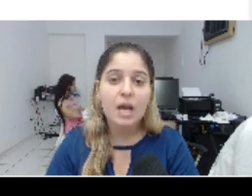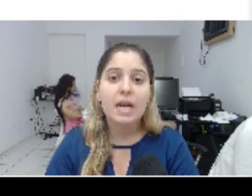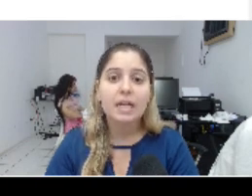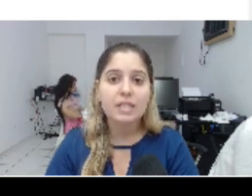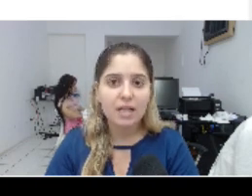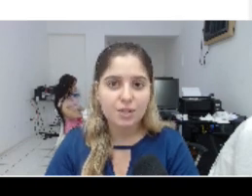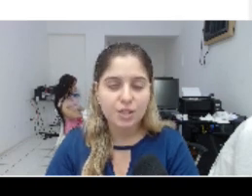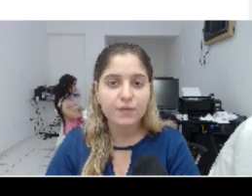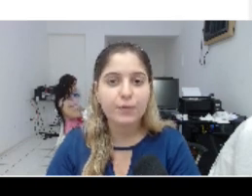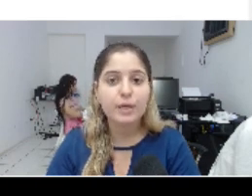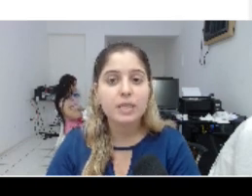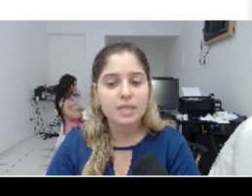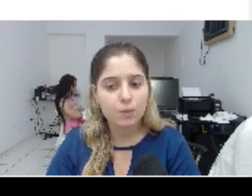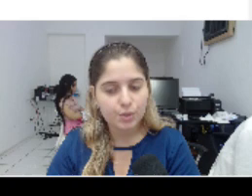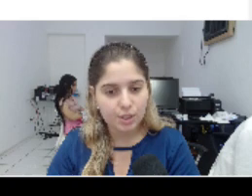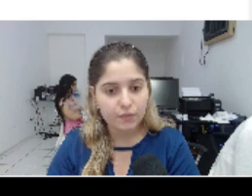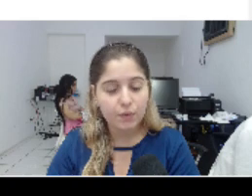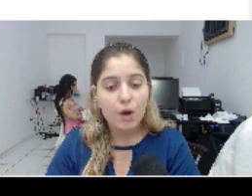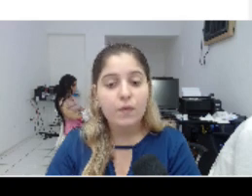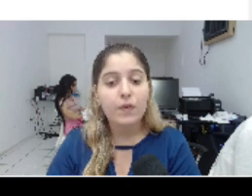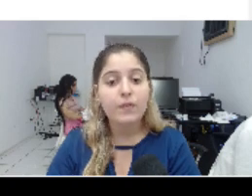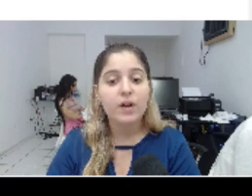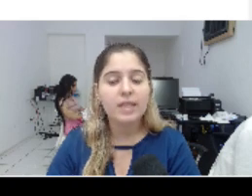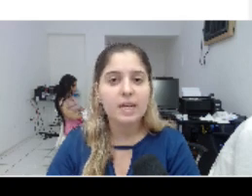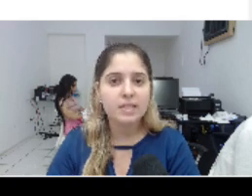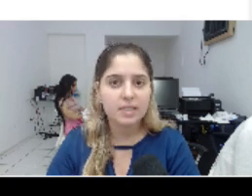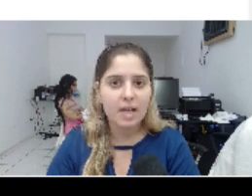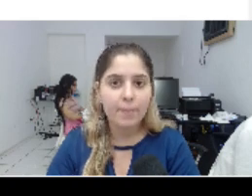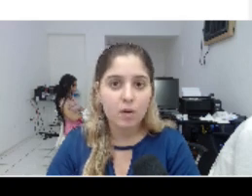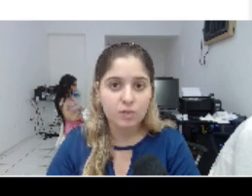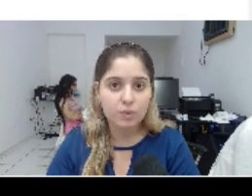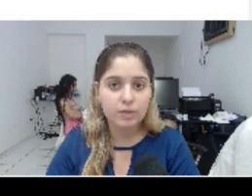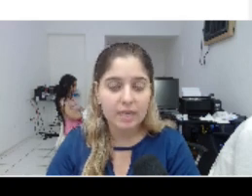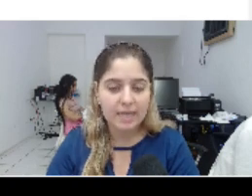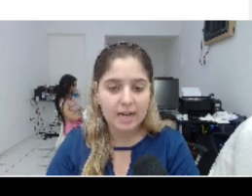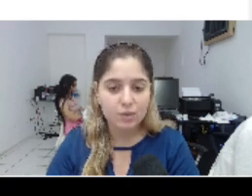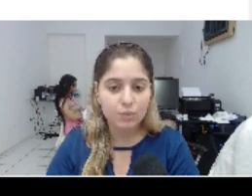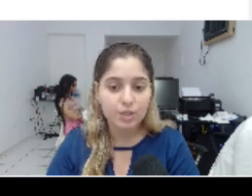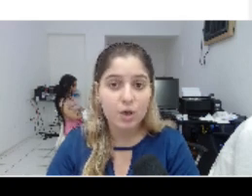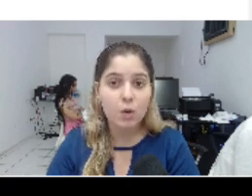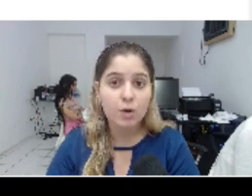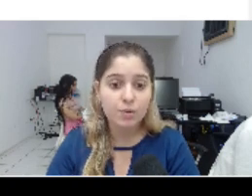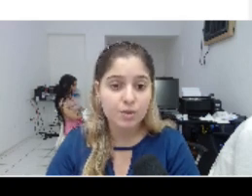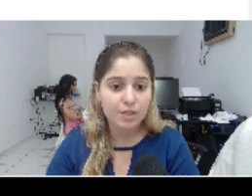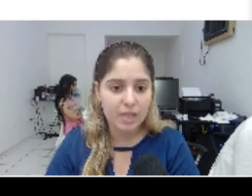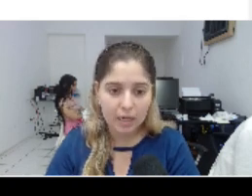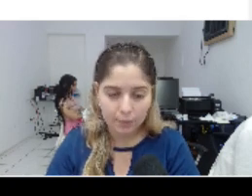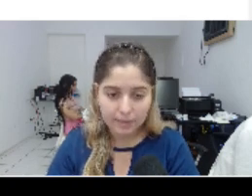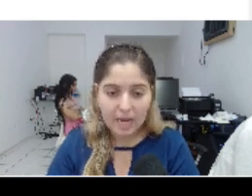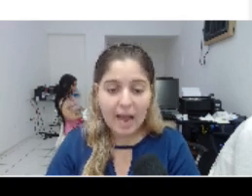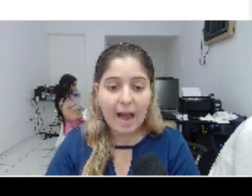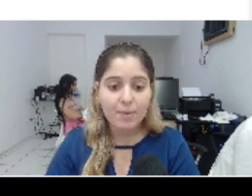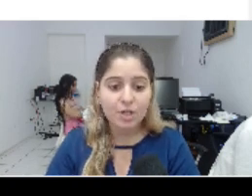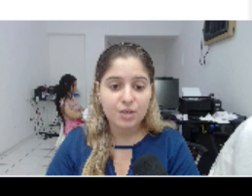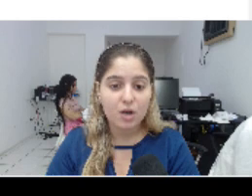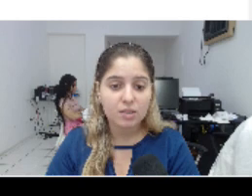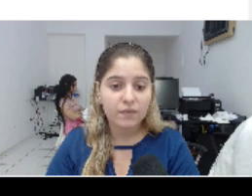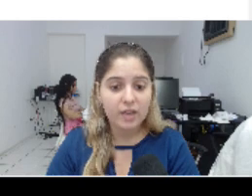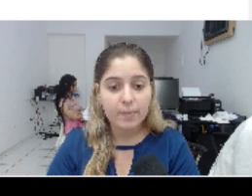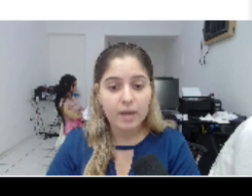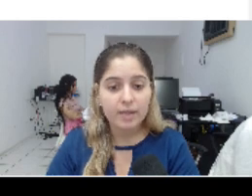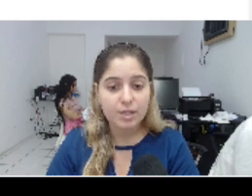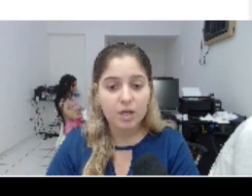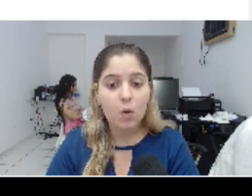Judiciário, Legislativo e Executivo foi fortalecida após os ataques do dia 8 de janeiro. A ministra